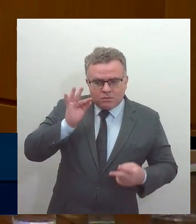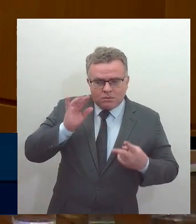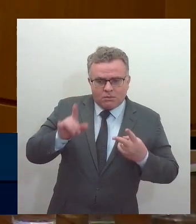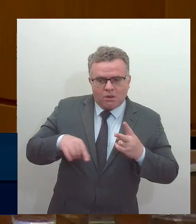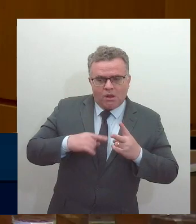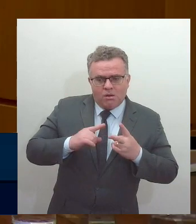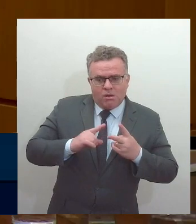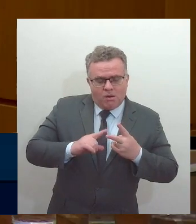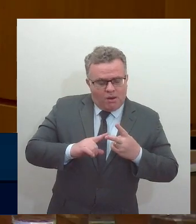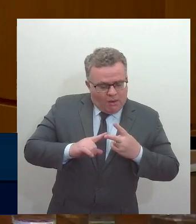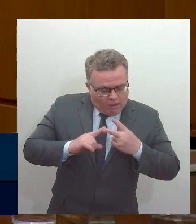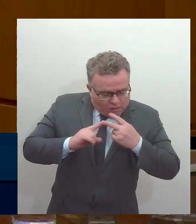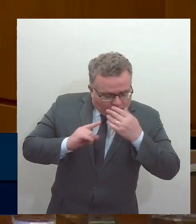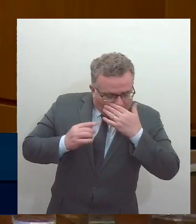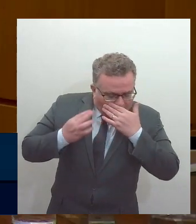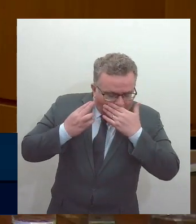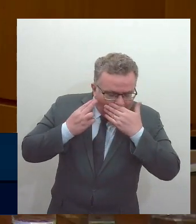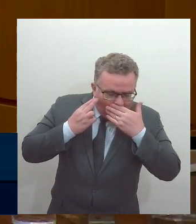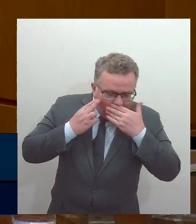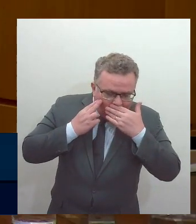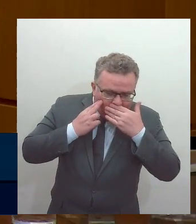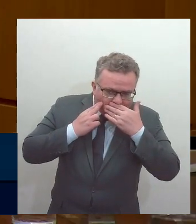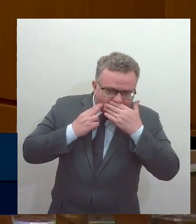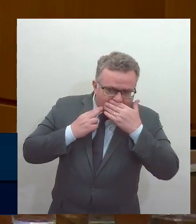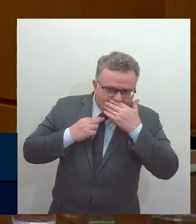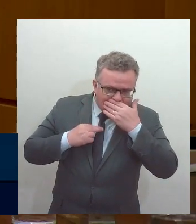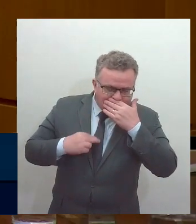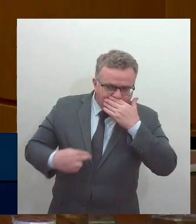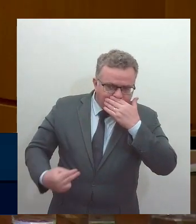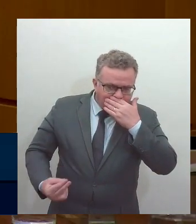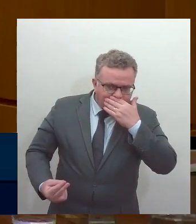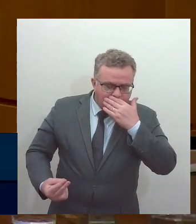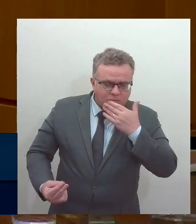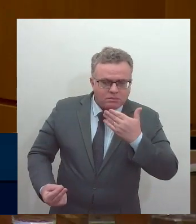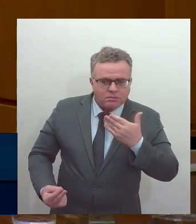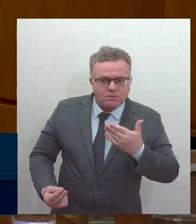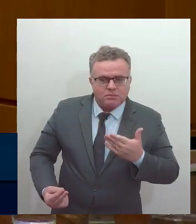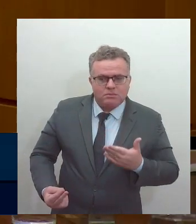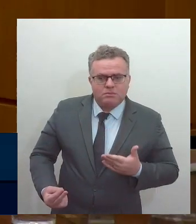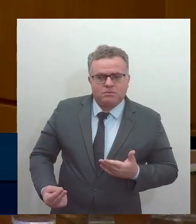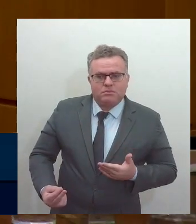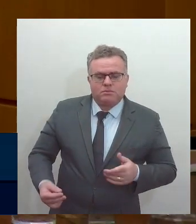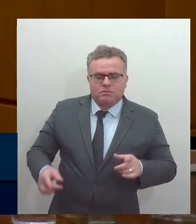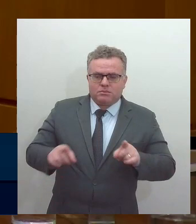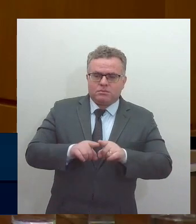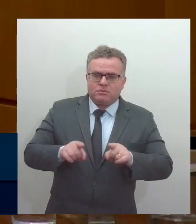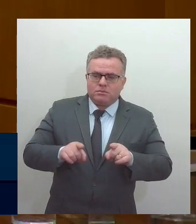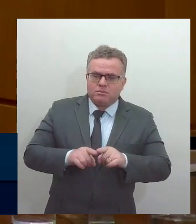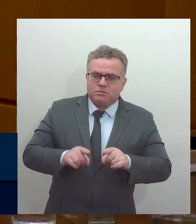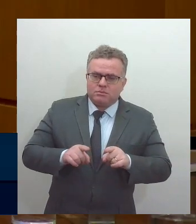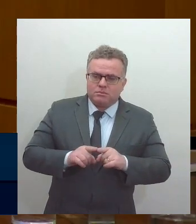e vice-governador também, Zezinho Sobral.